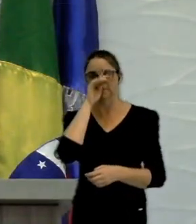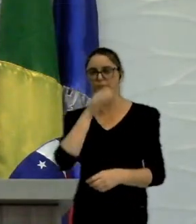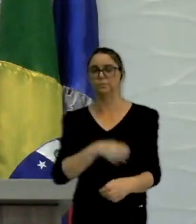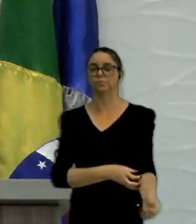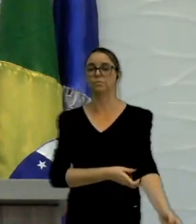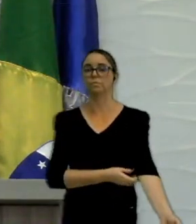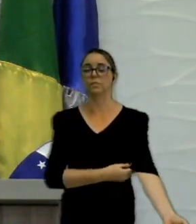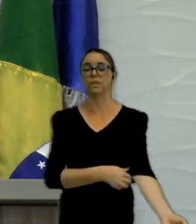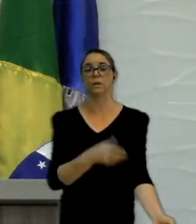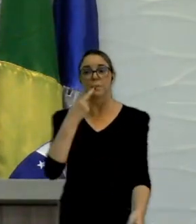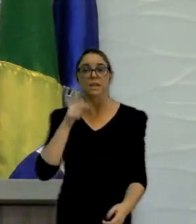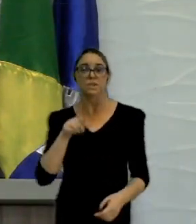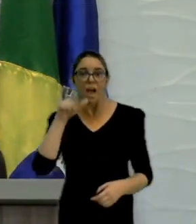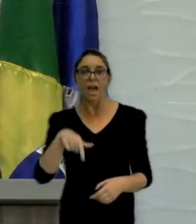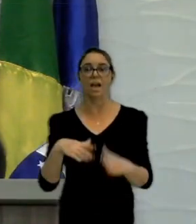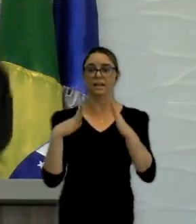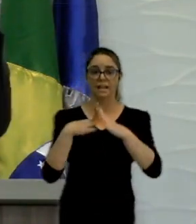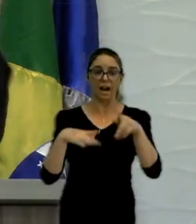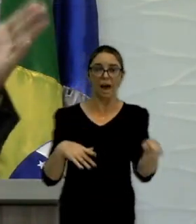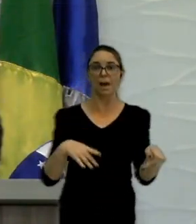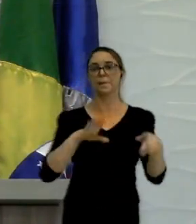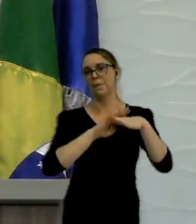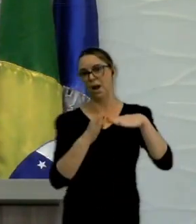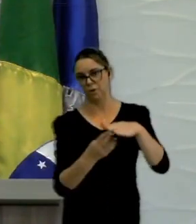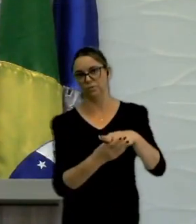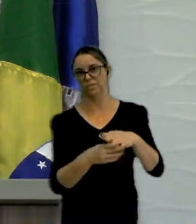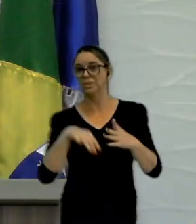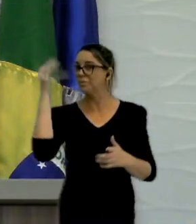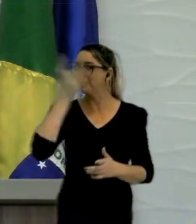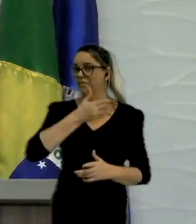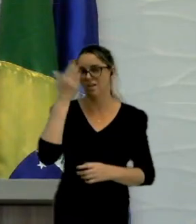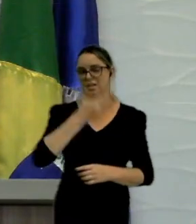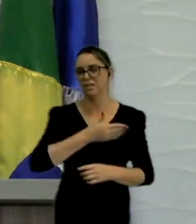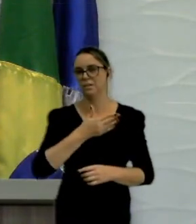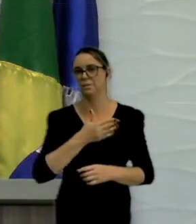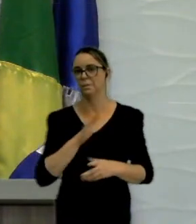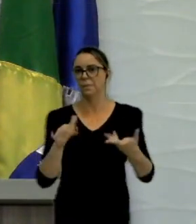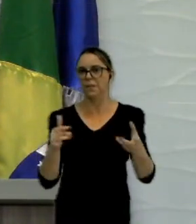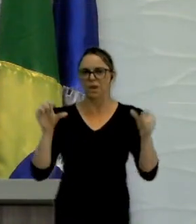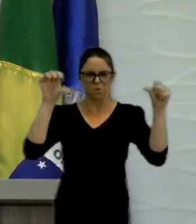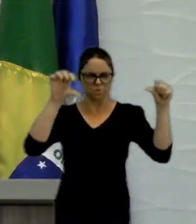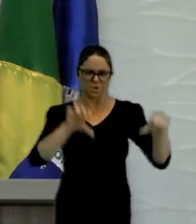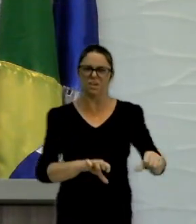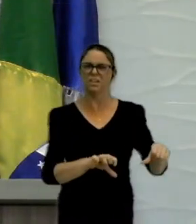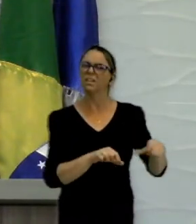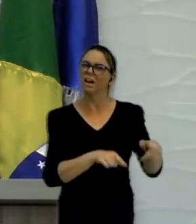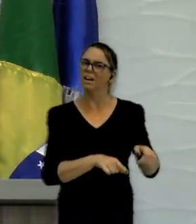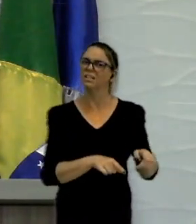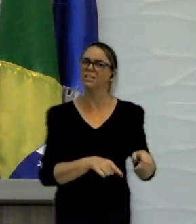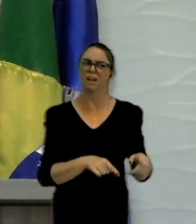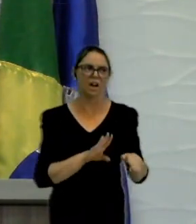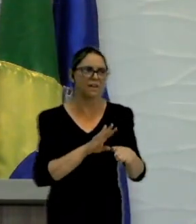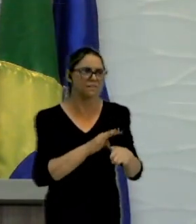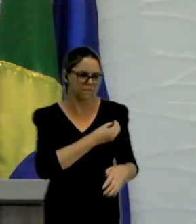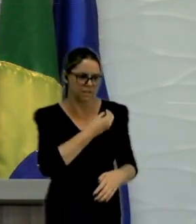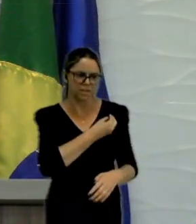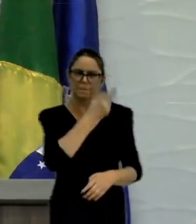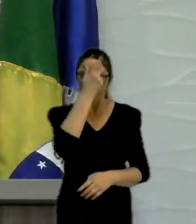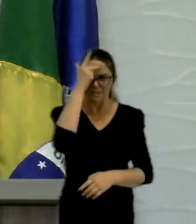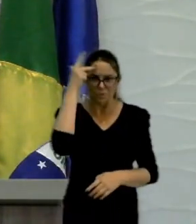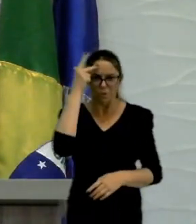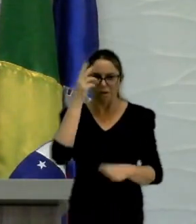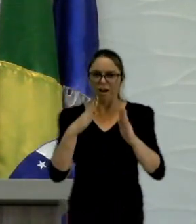desse bairro e não consegue enxergar o quão caótico está a vida daquelas pessoas que